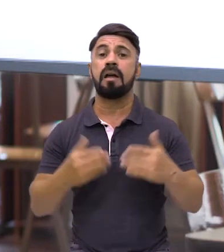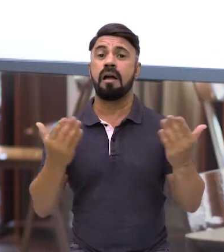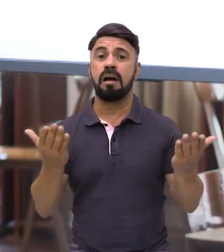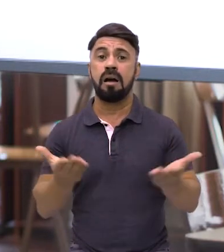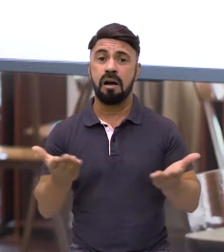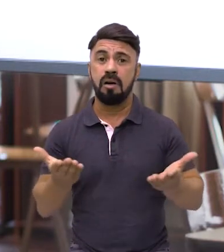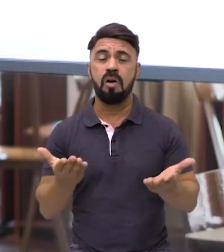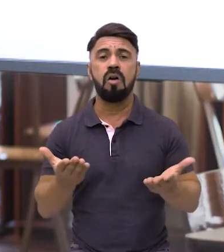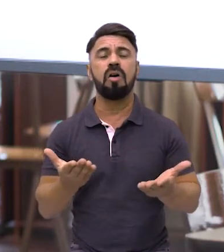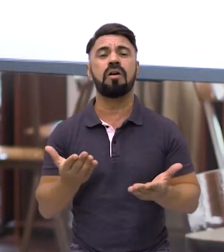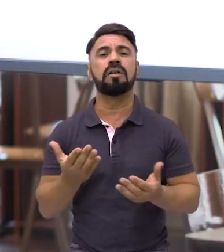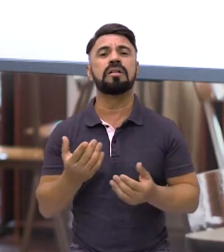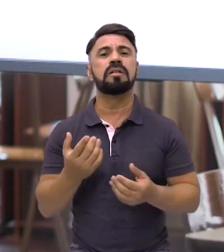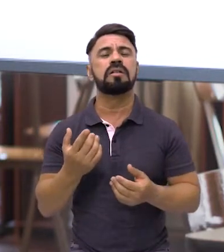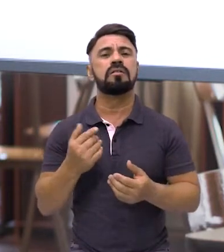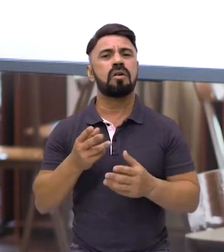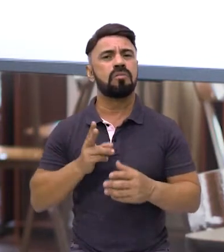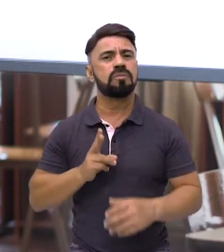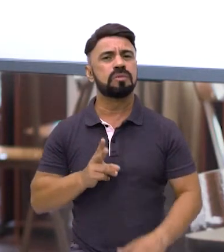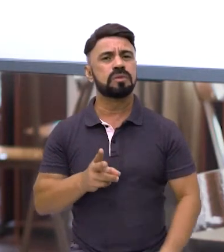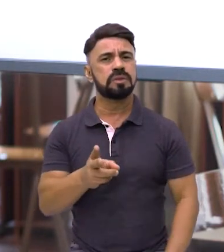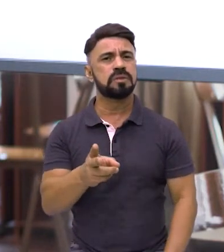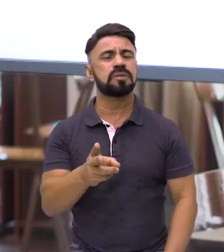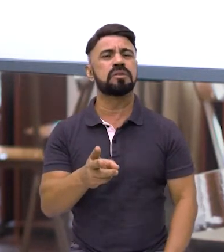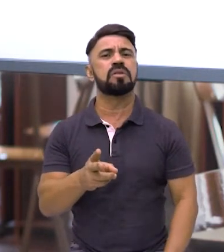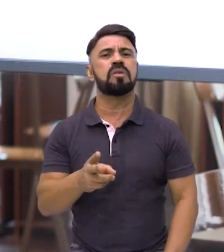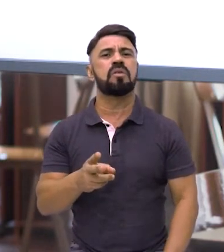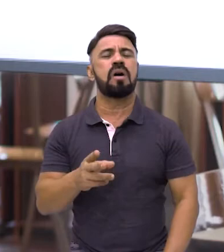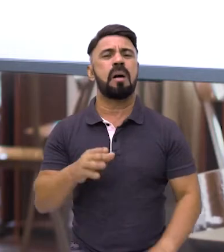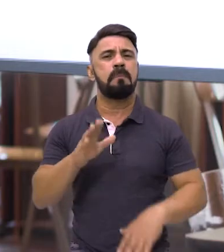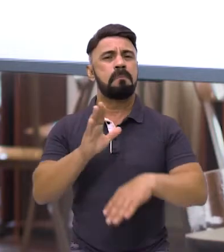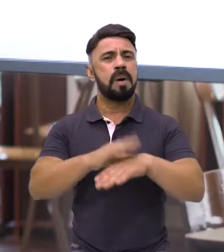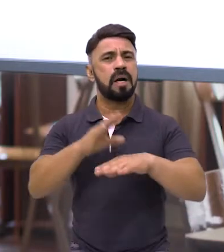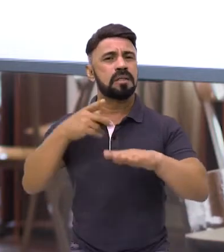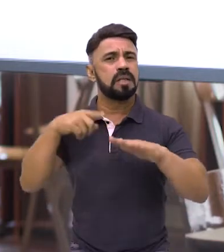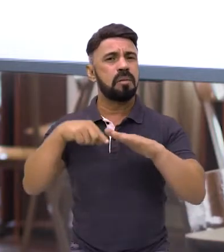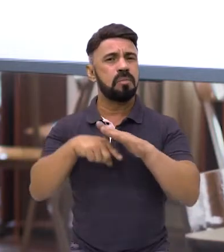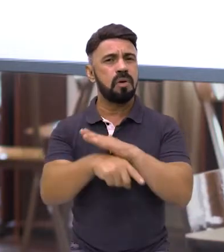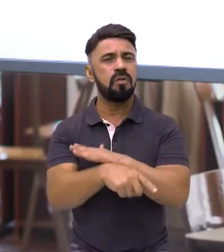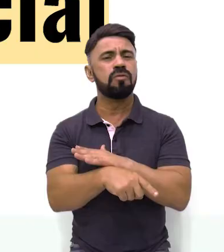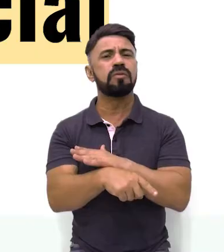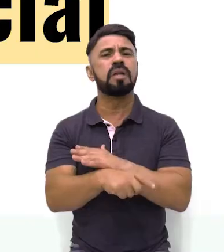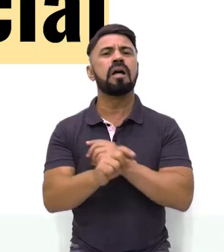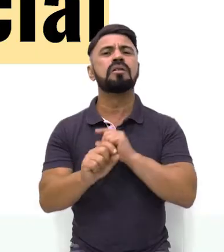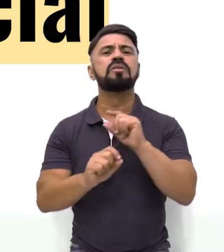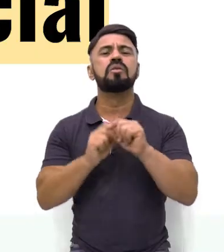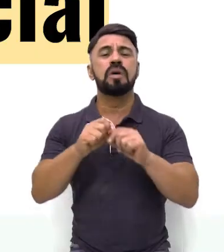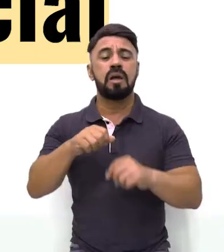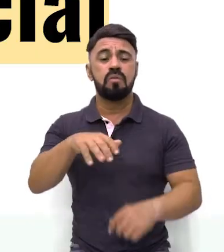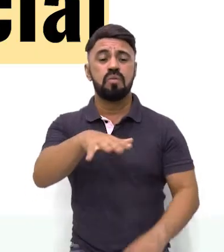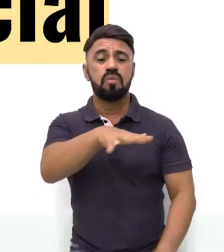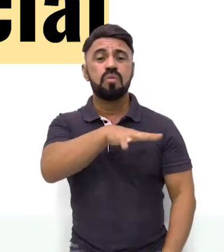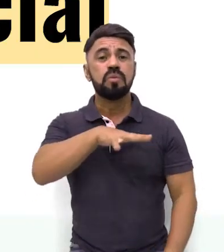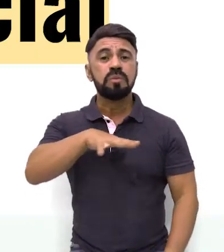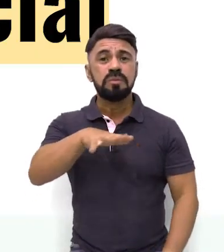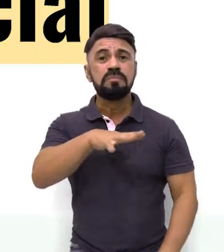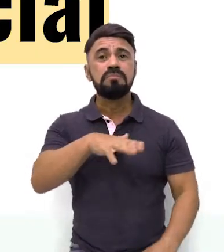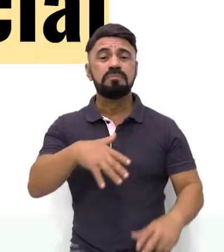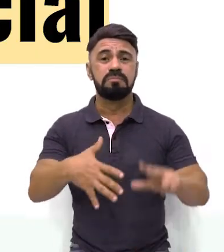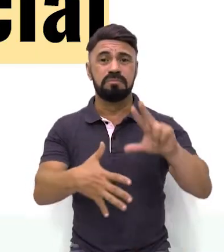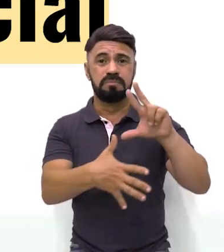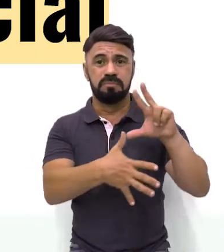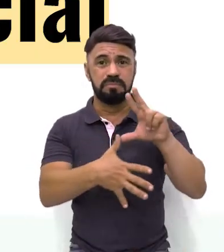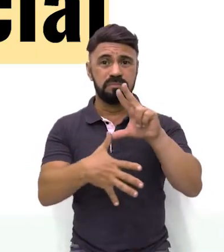Agora vamos dar uma continuidade mais aprofundada referente ao espaço latino-americano